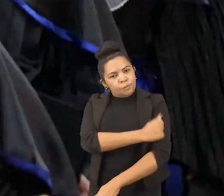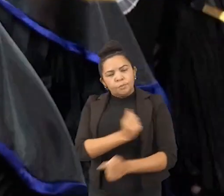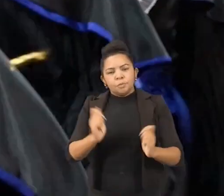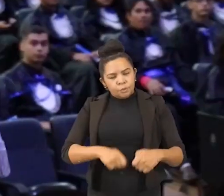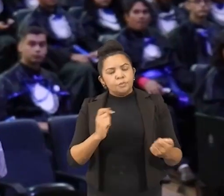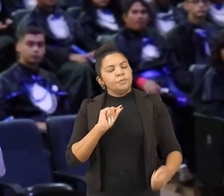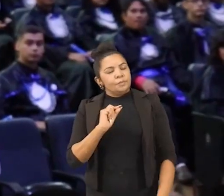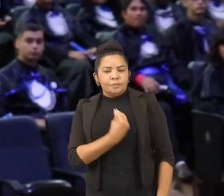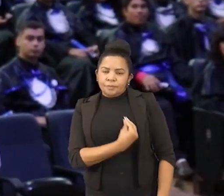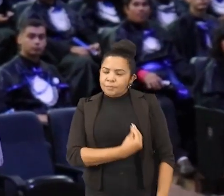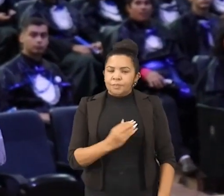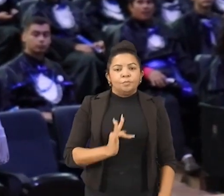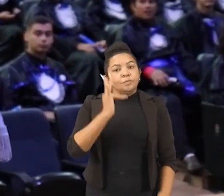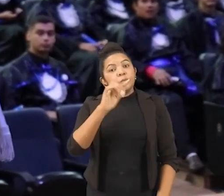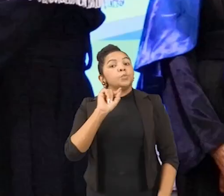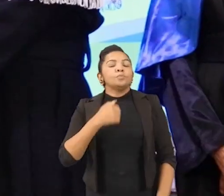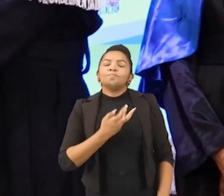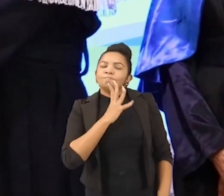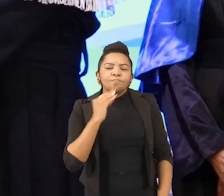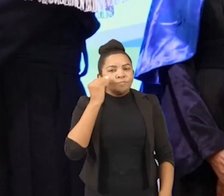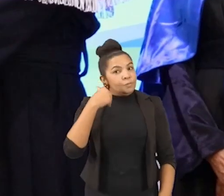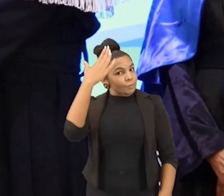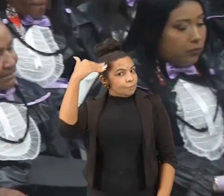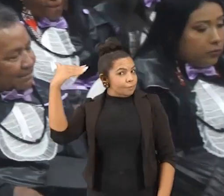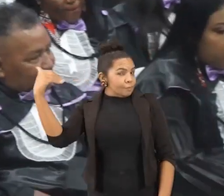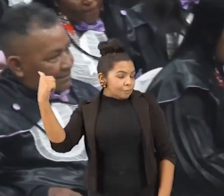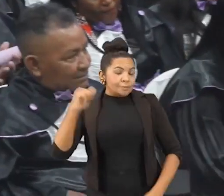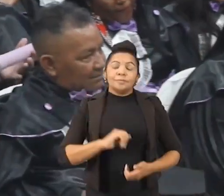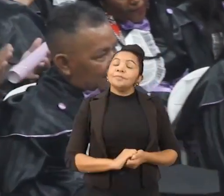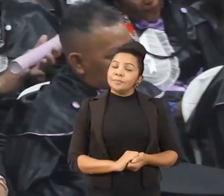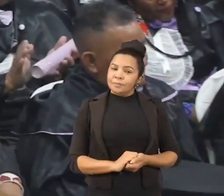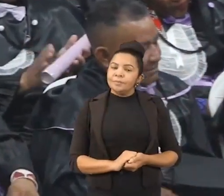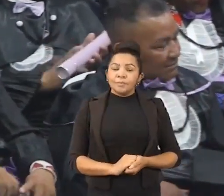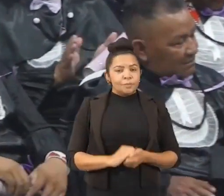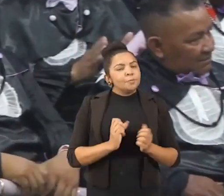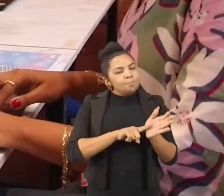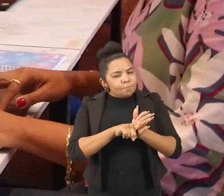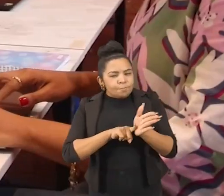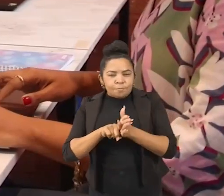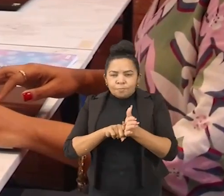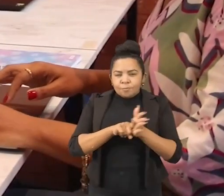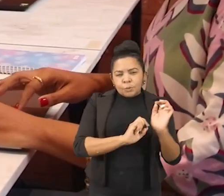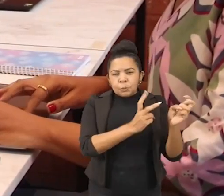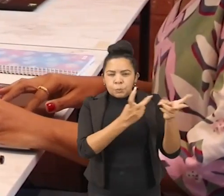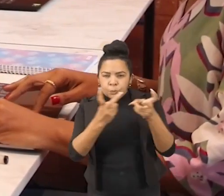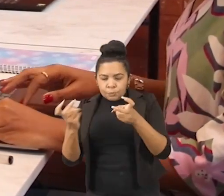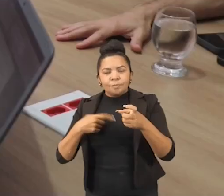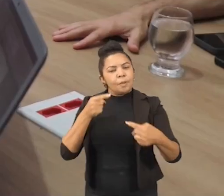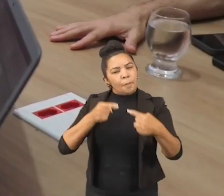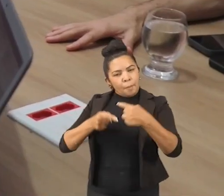estudantes possam trilhar caminhos ilimitados de conhecimento e sucesso. Nós